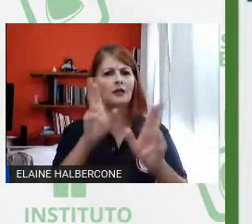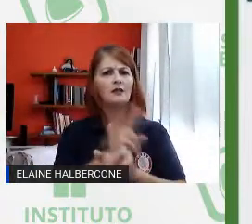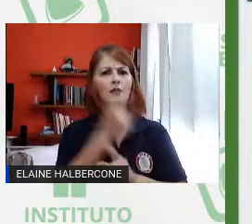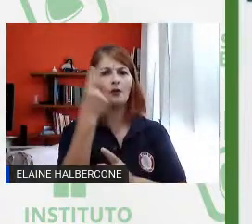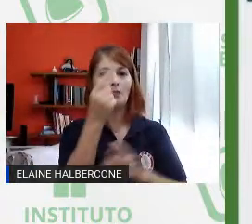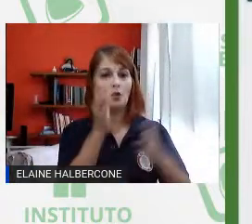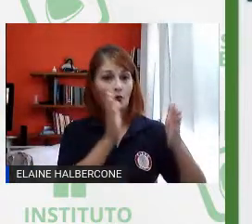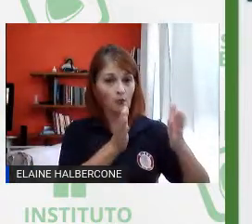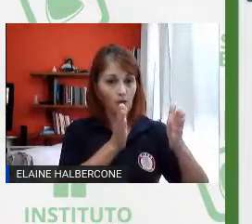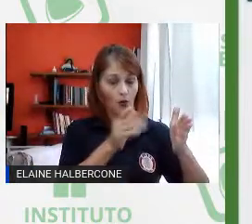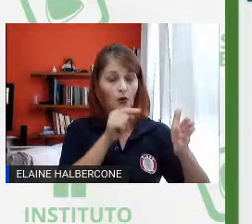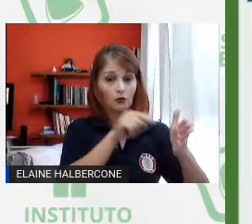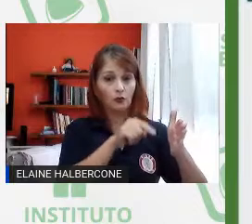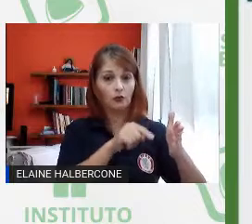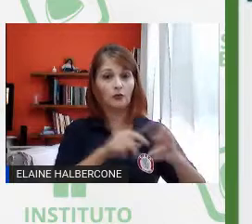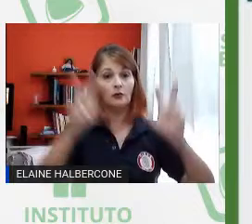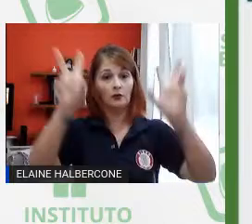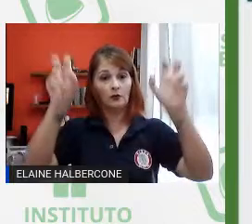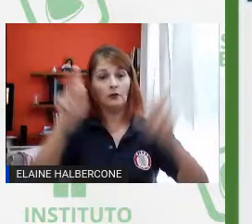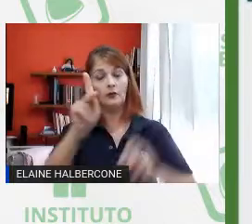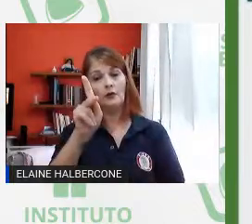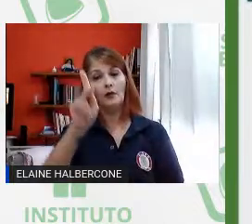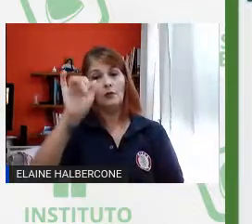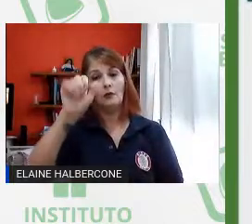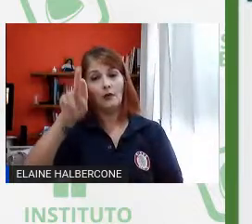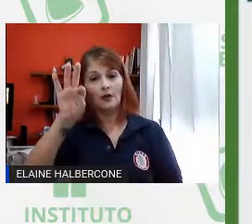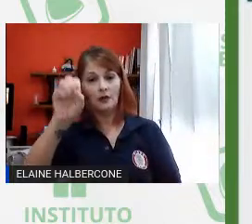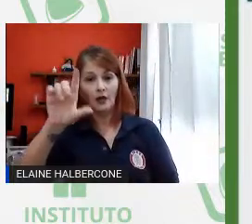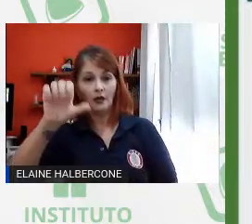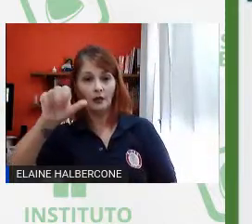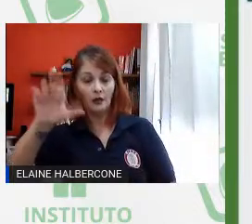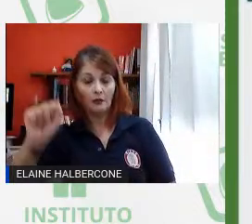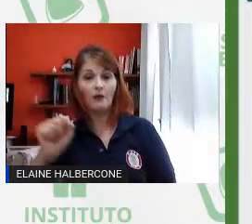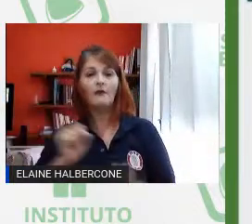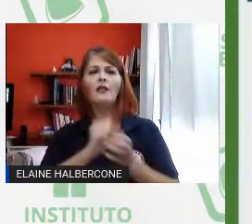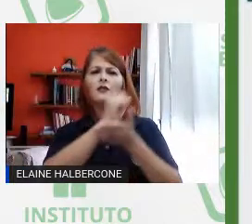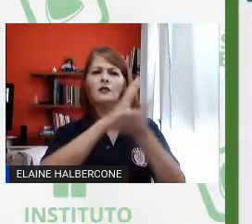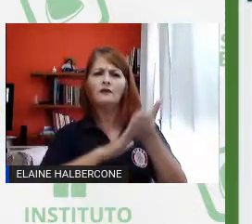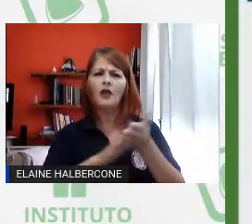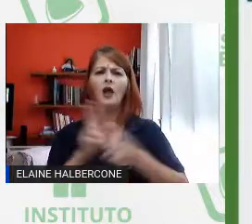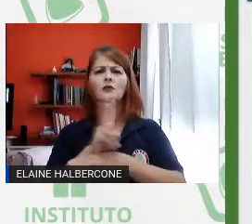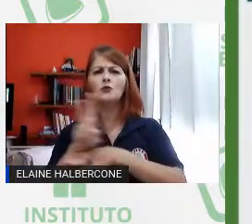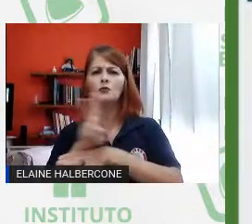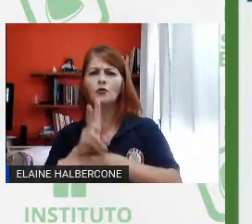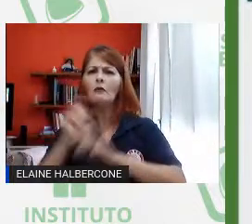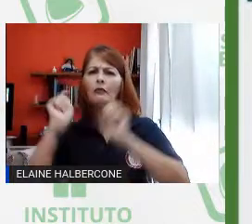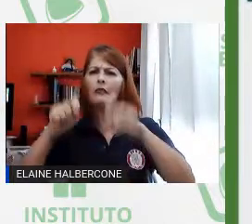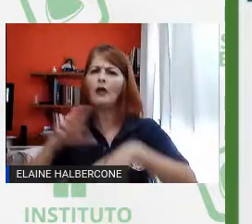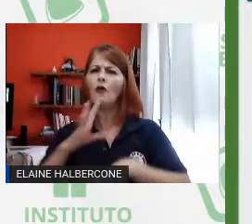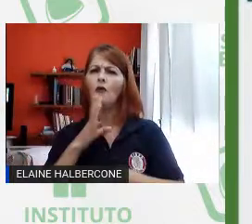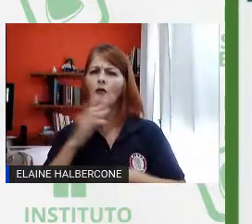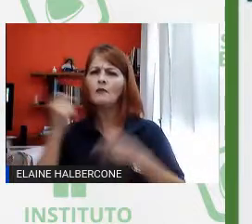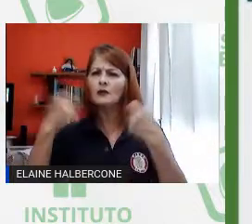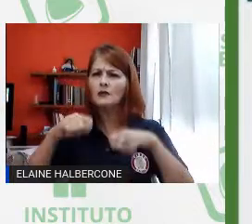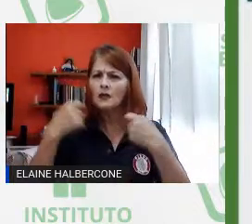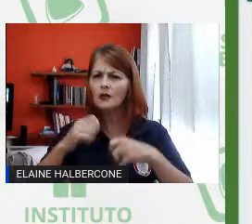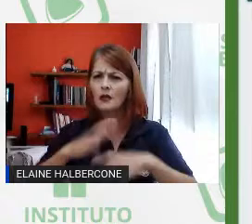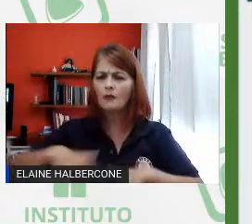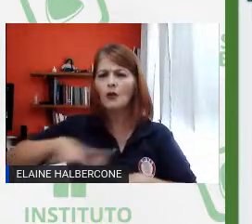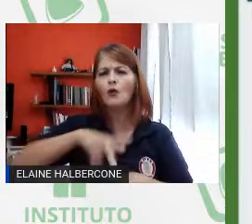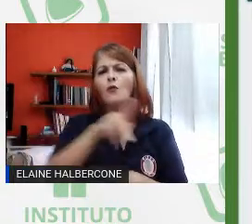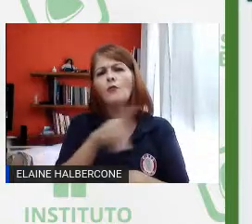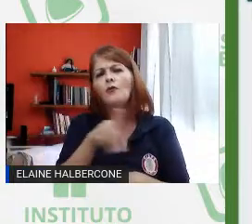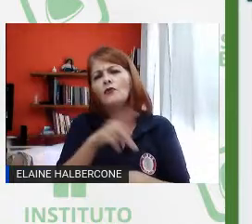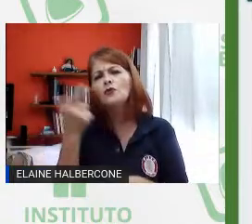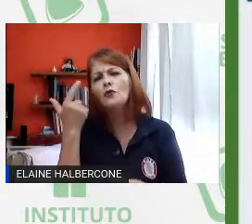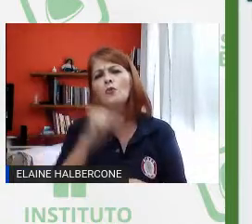uma citação também de Pimenta e Lima, que ela fala da atividade supervisionada, que pode propiciar conhecimentos necessários para que o docente considere os